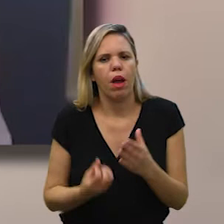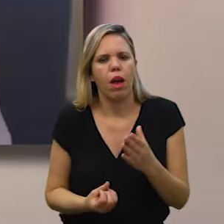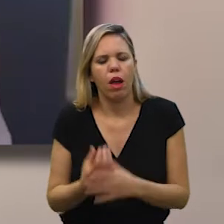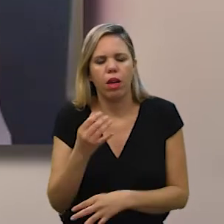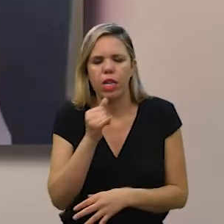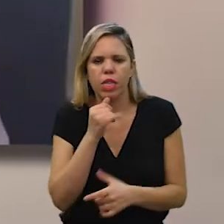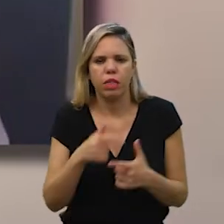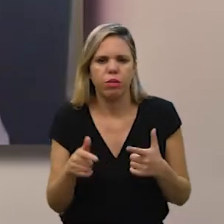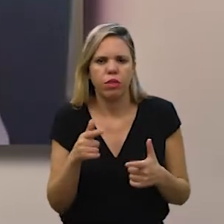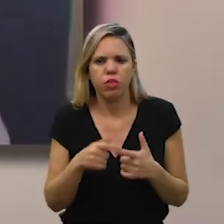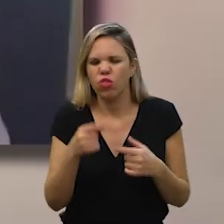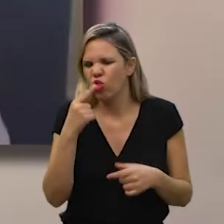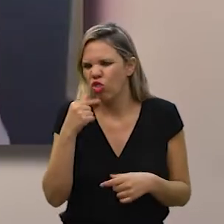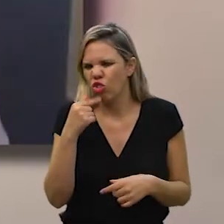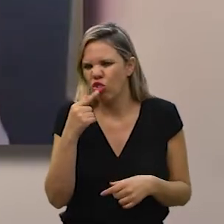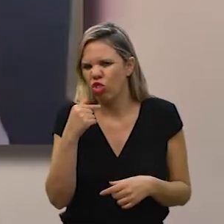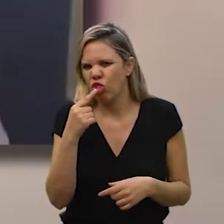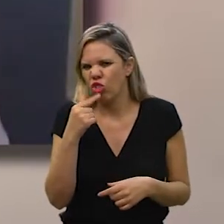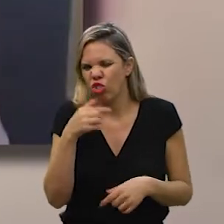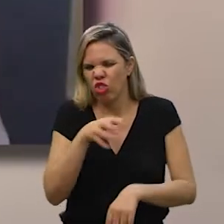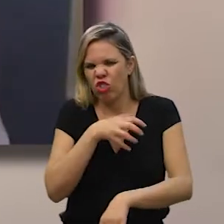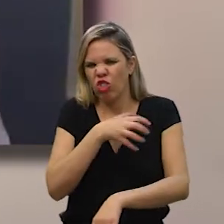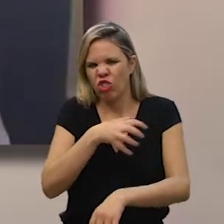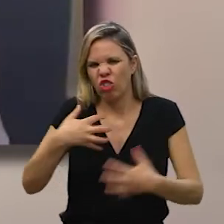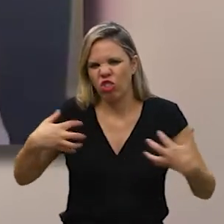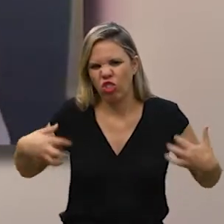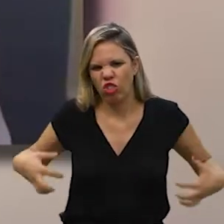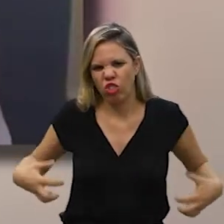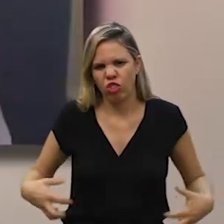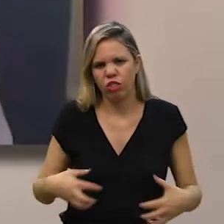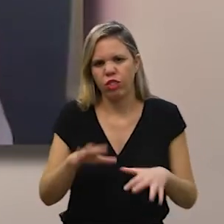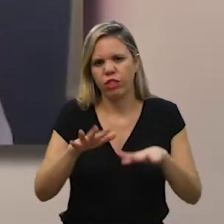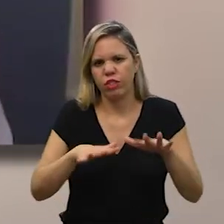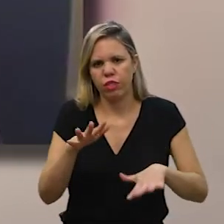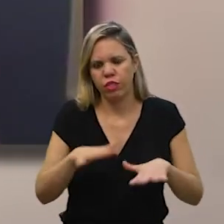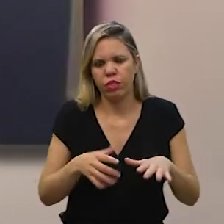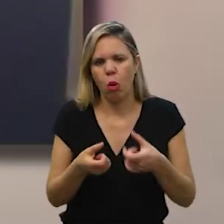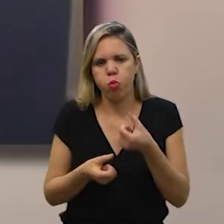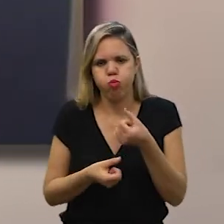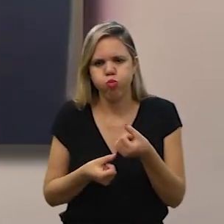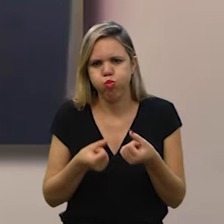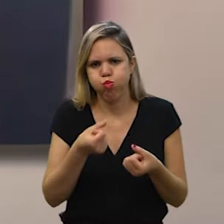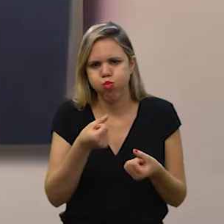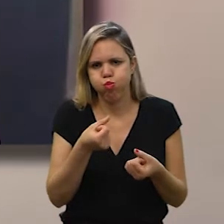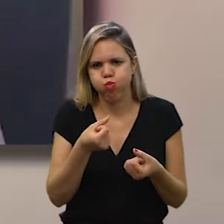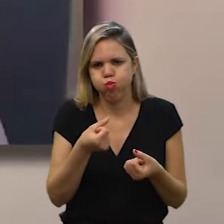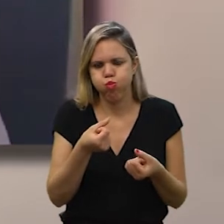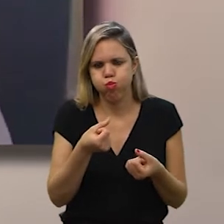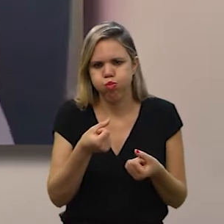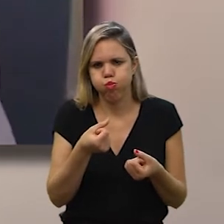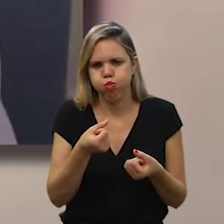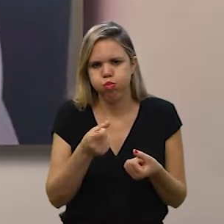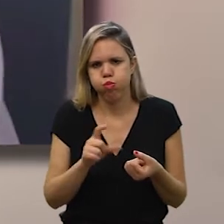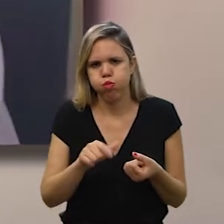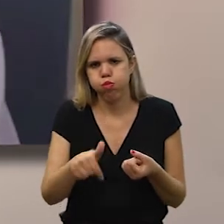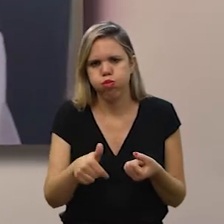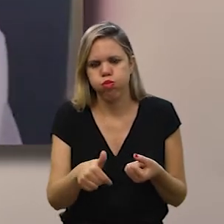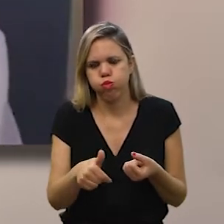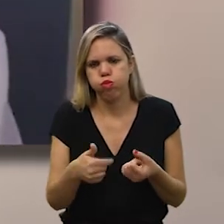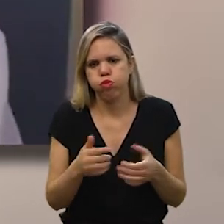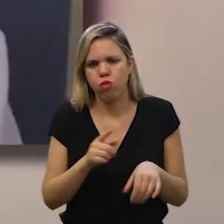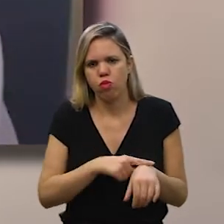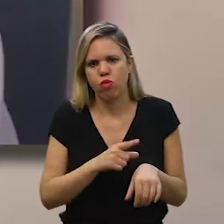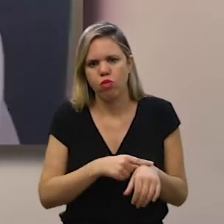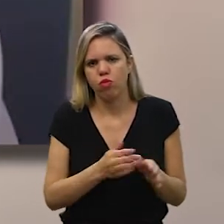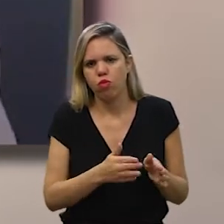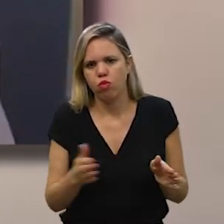o quadro de vermelhidão, coceira, às vezes forma bolinha, depois pode, com o